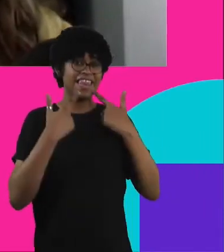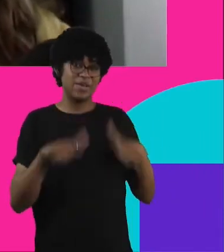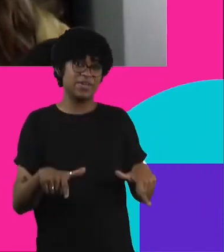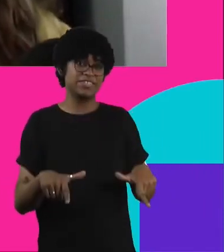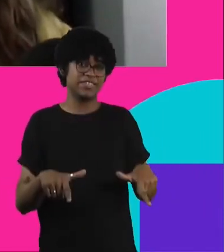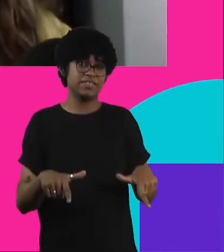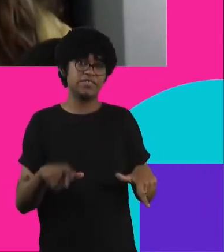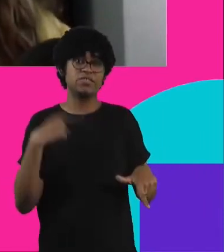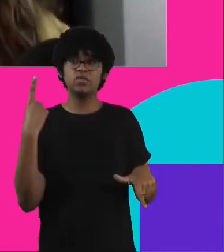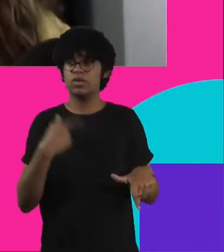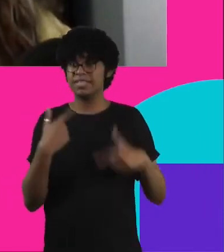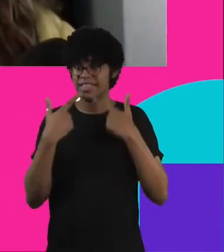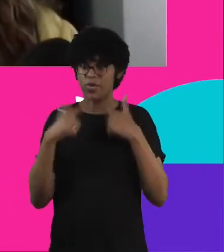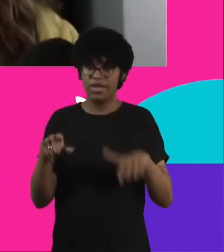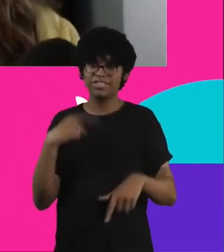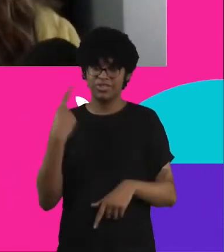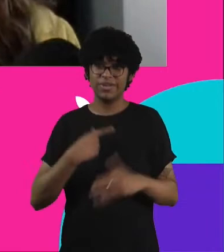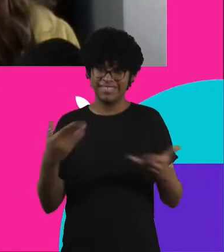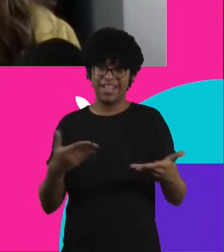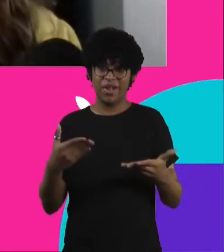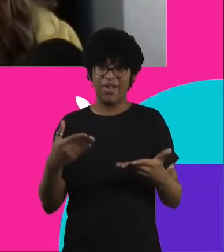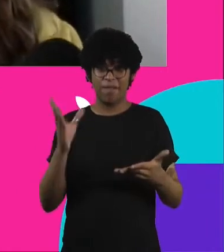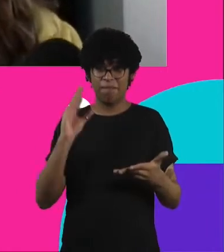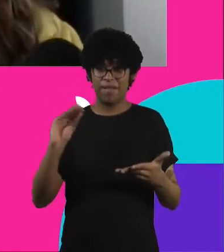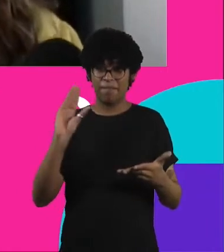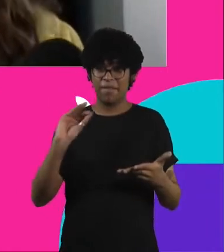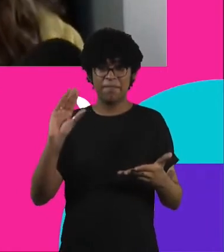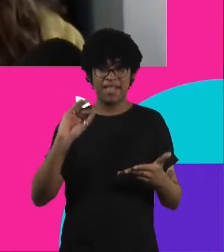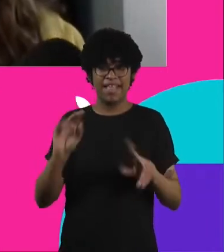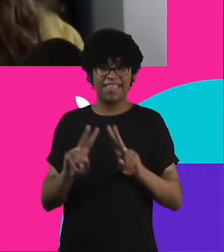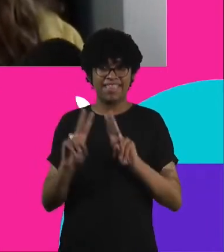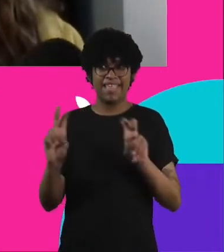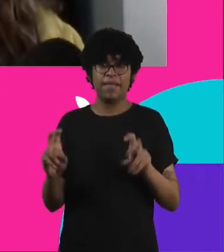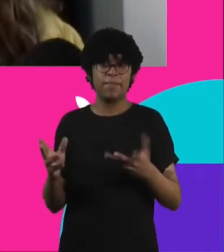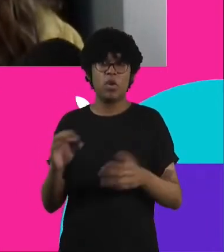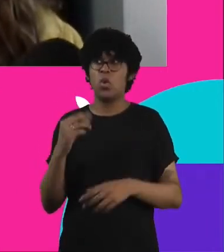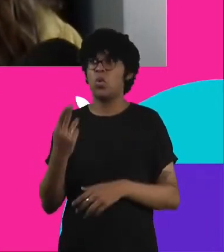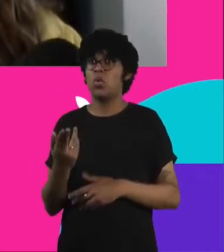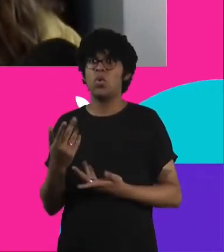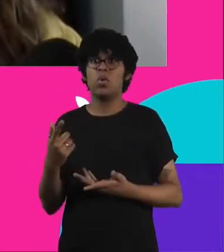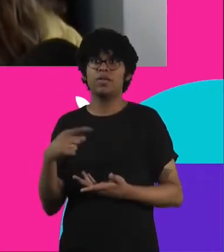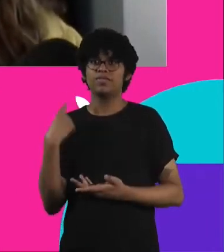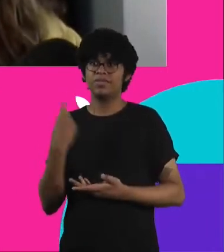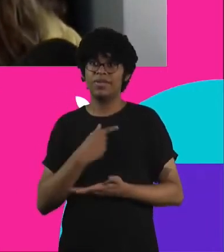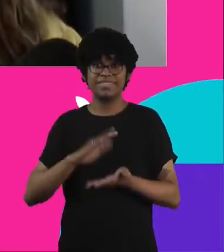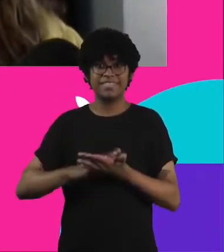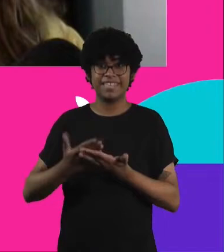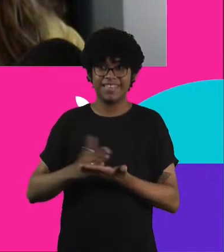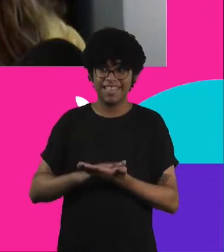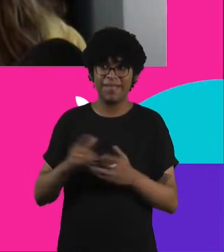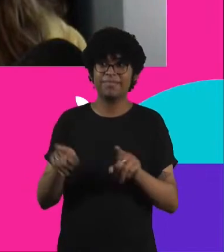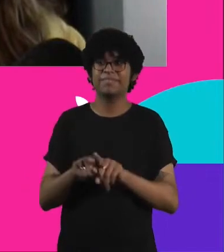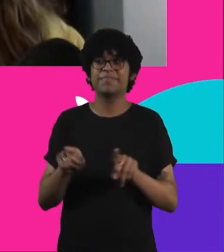essa linguagem que nós estamos falando, ou a partir não só da nossa fala, mas dos nossos intérpretes queridos